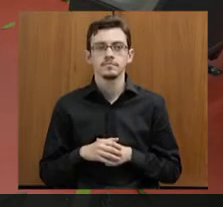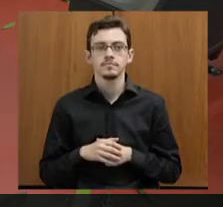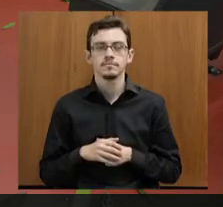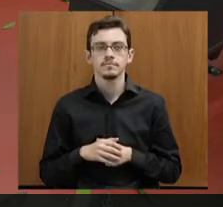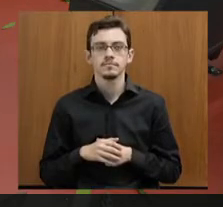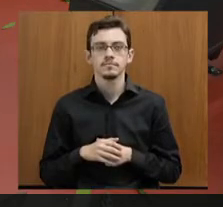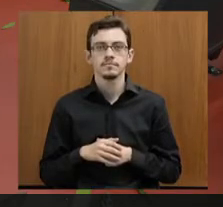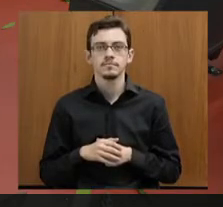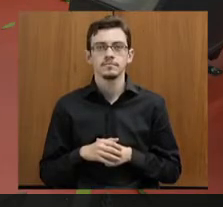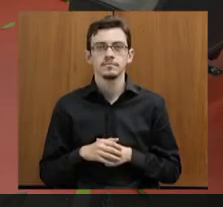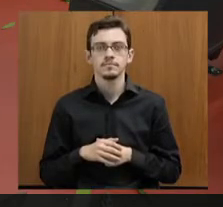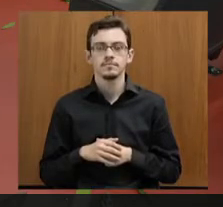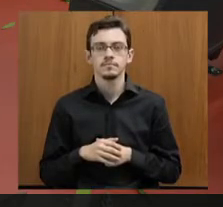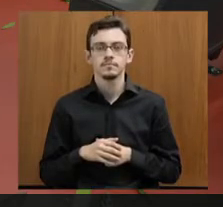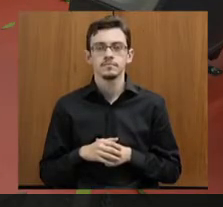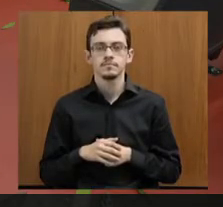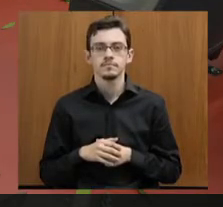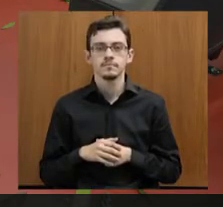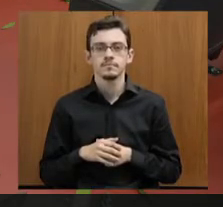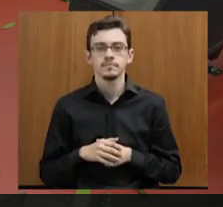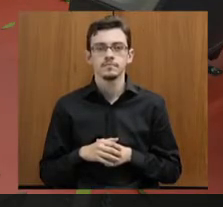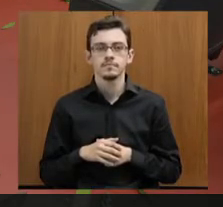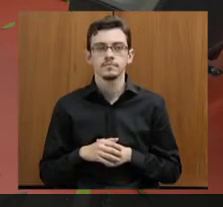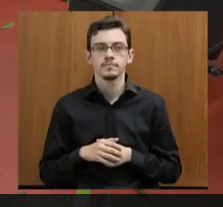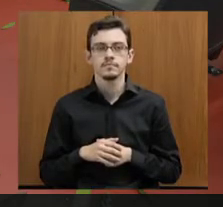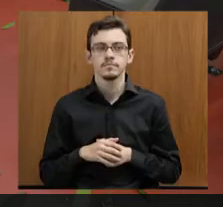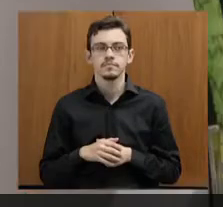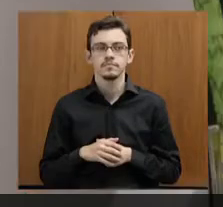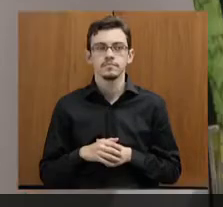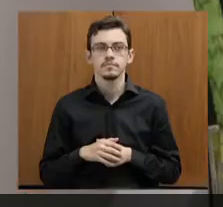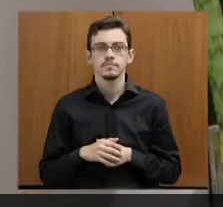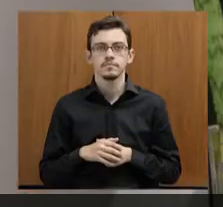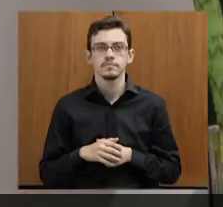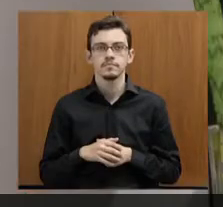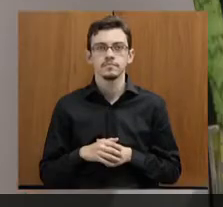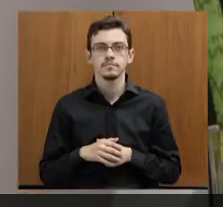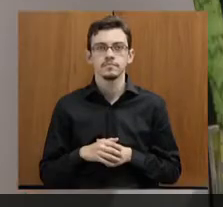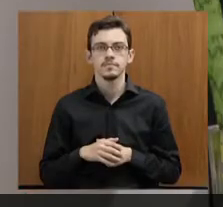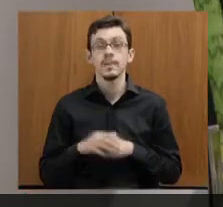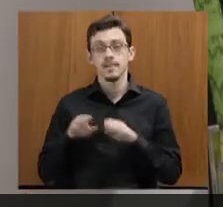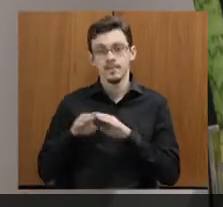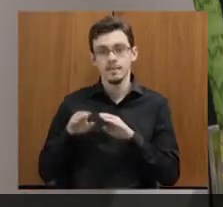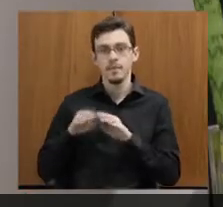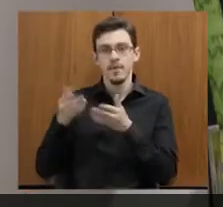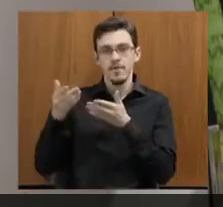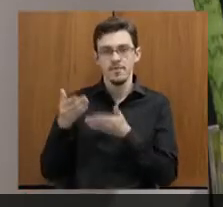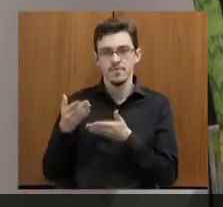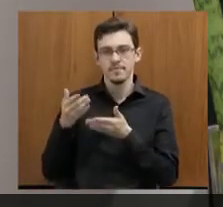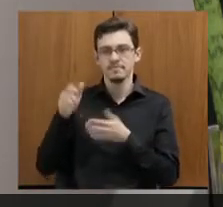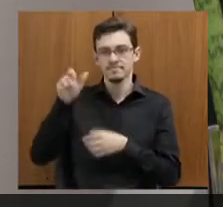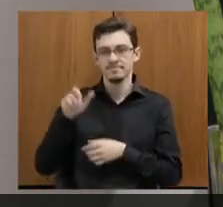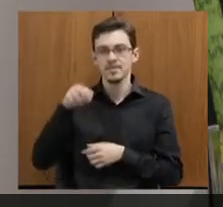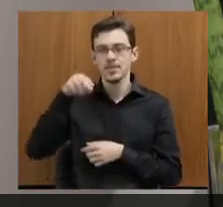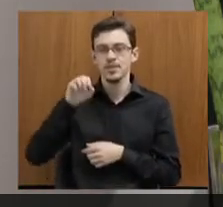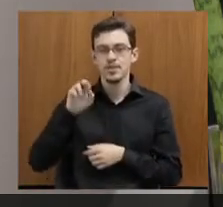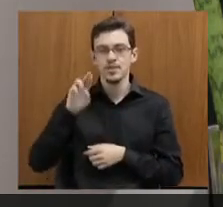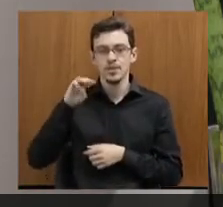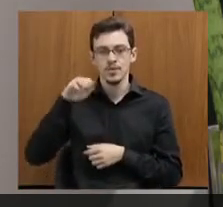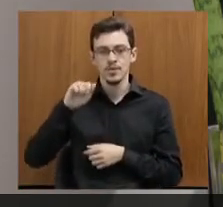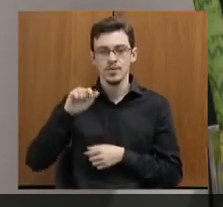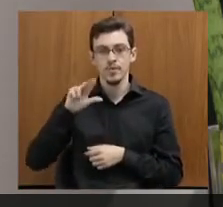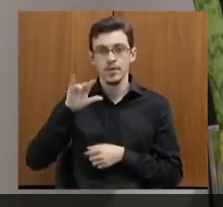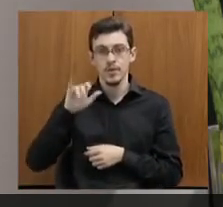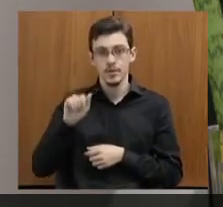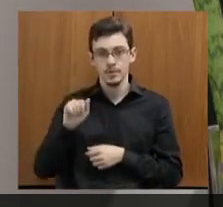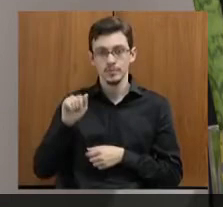E aí e também conosco Norma Lúcia Francisca dias